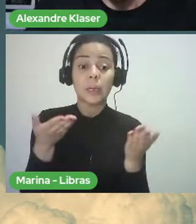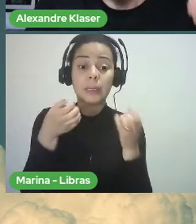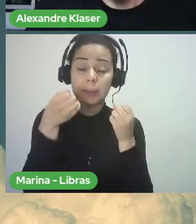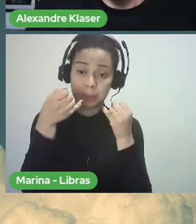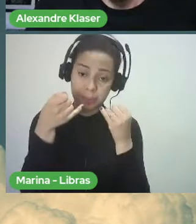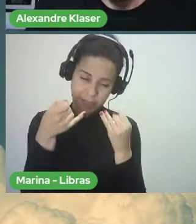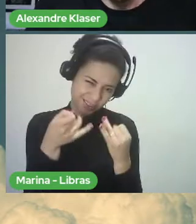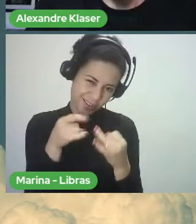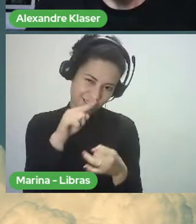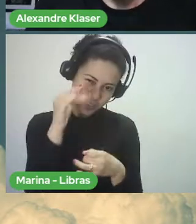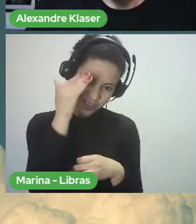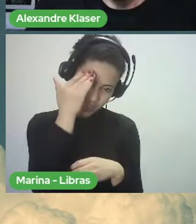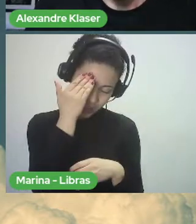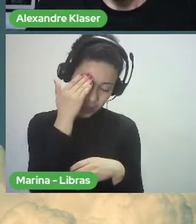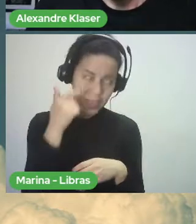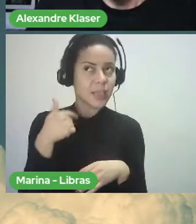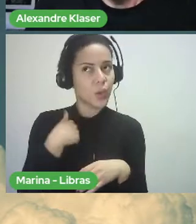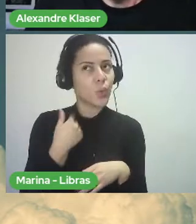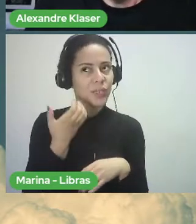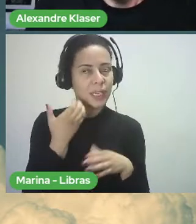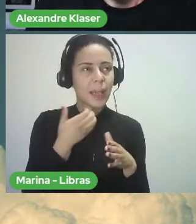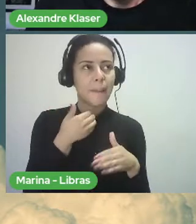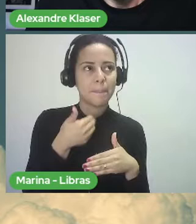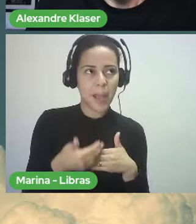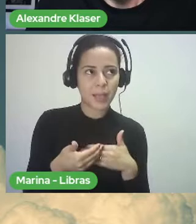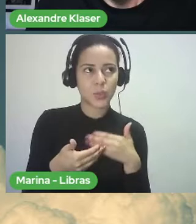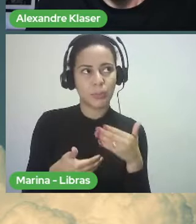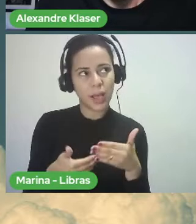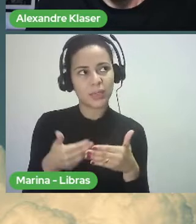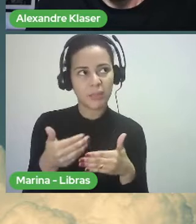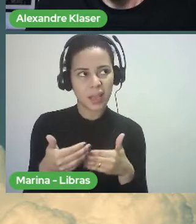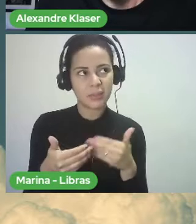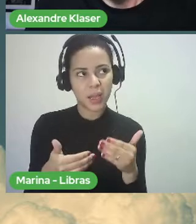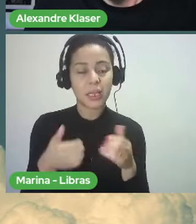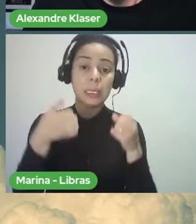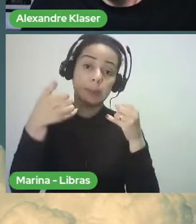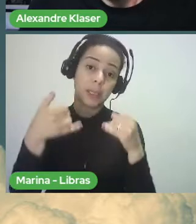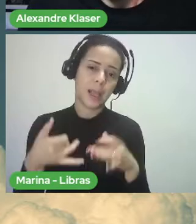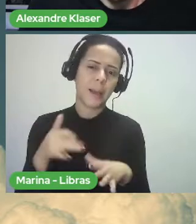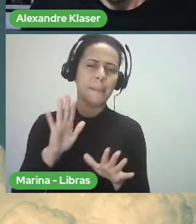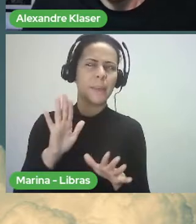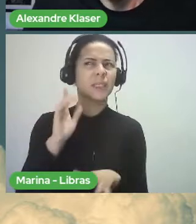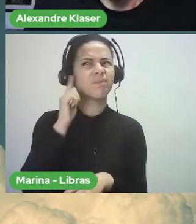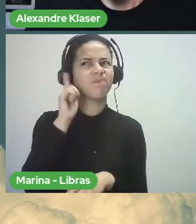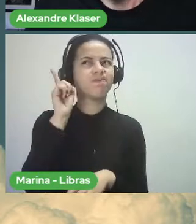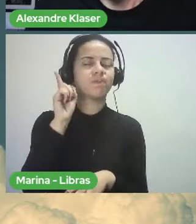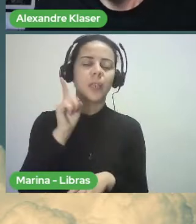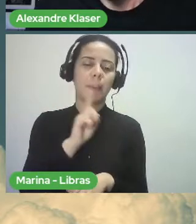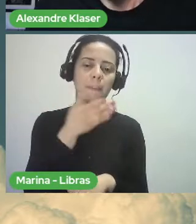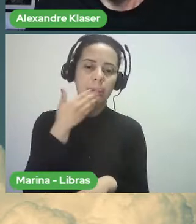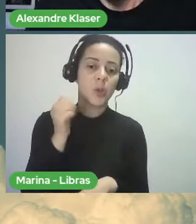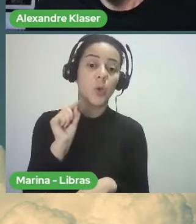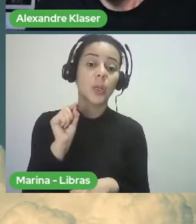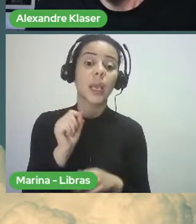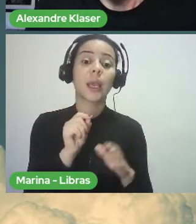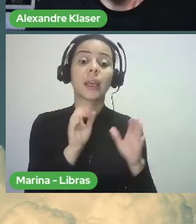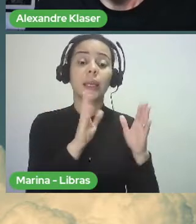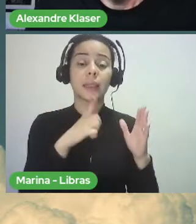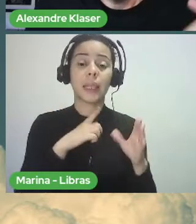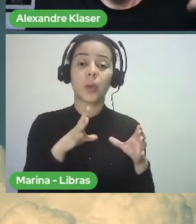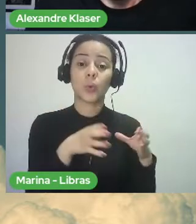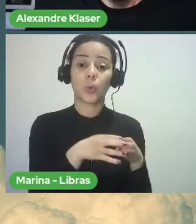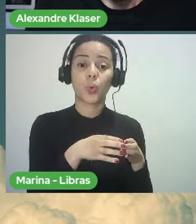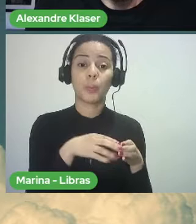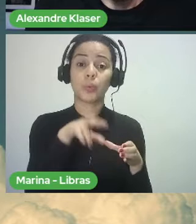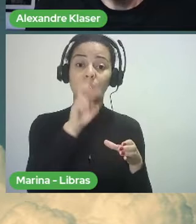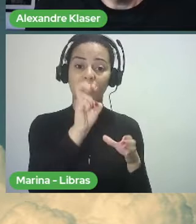que eu ia explicar passo a passo os impactos, mas eu decidi fazer diferente. Eu coloquei basicamente essas 5 categorias de impactos. Eu